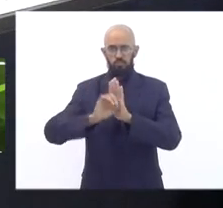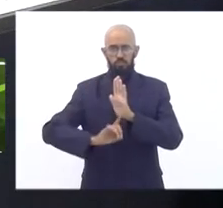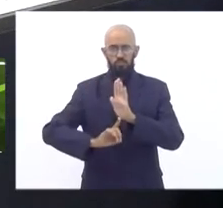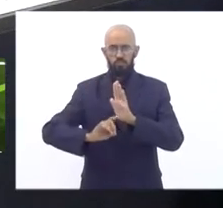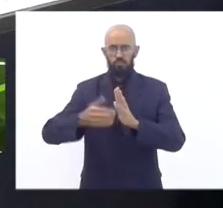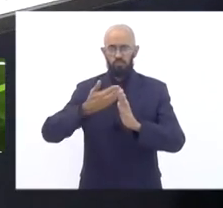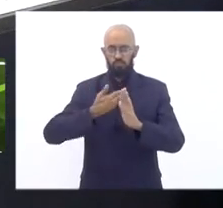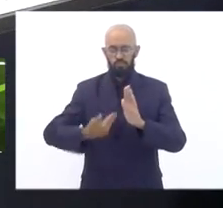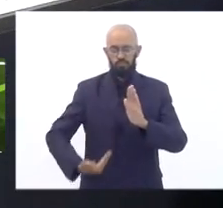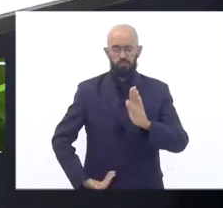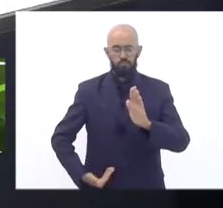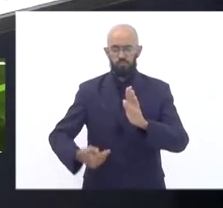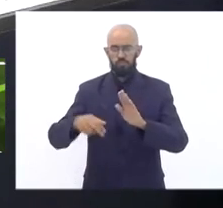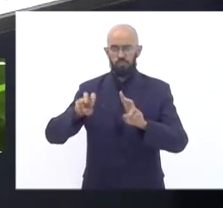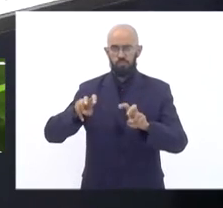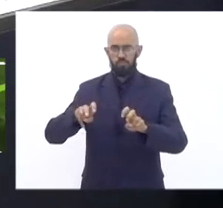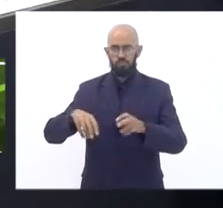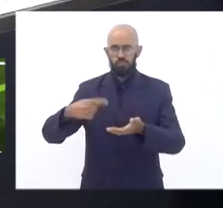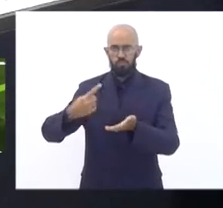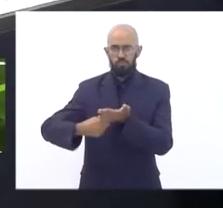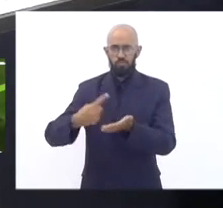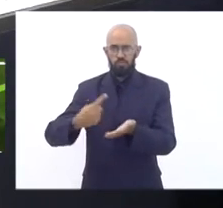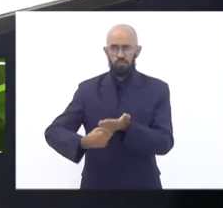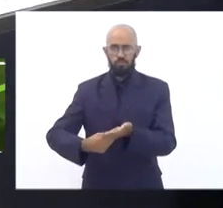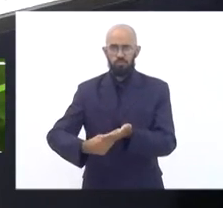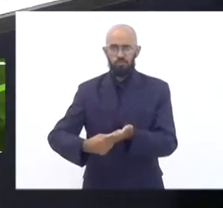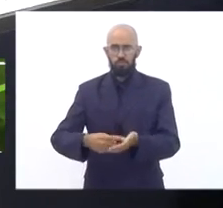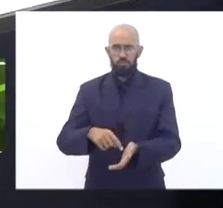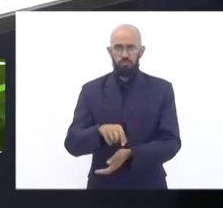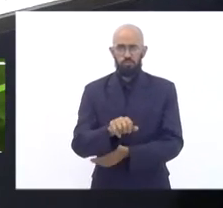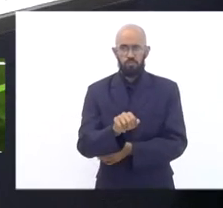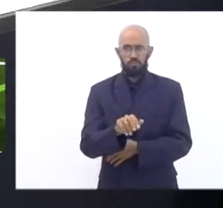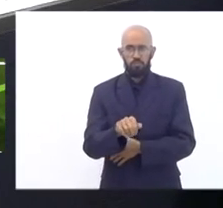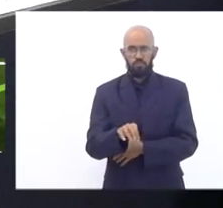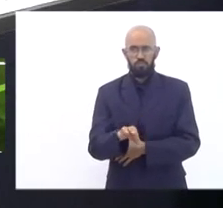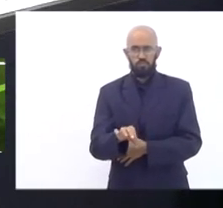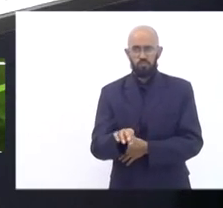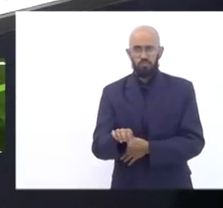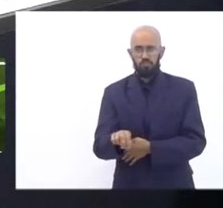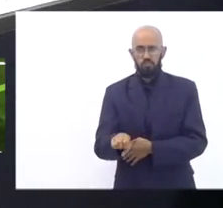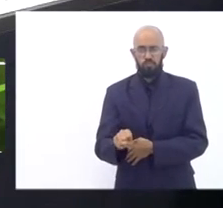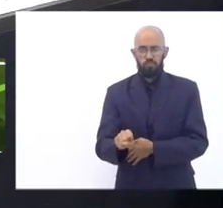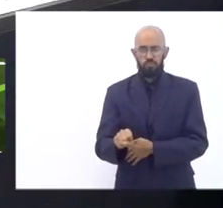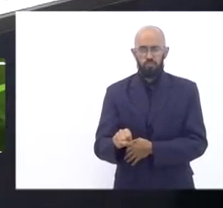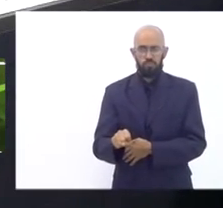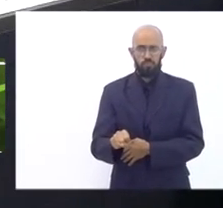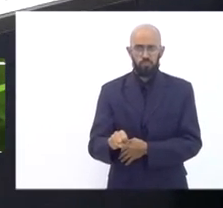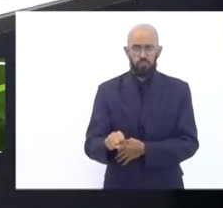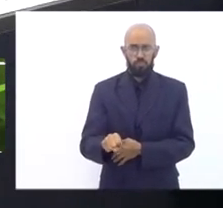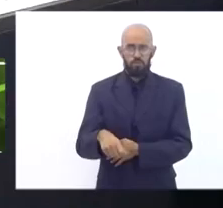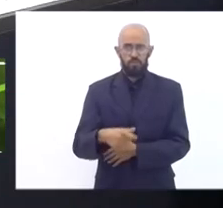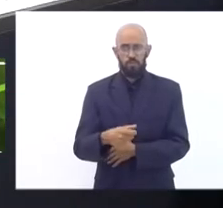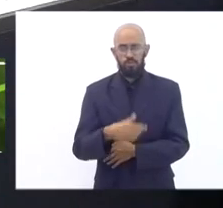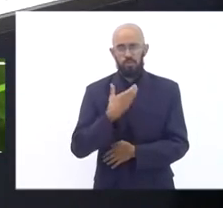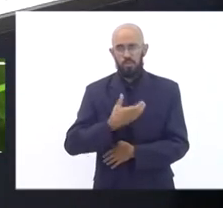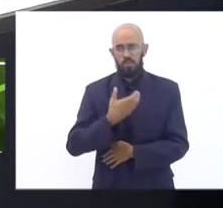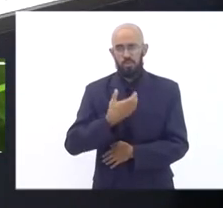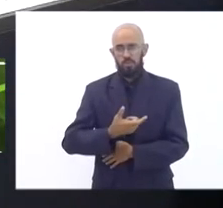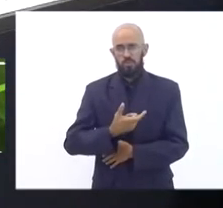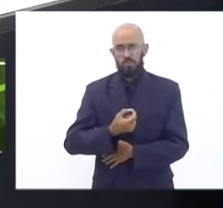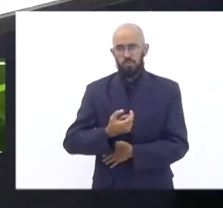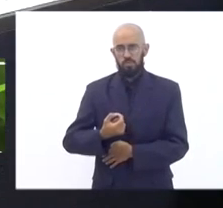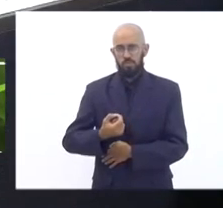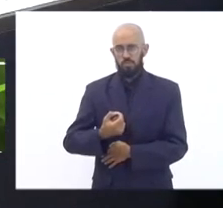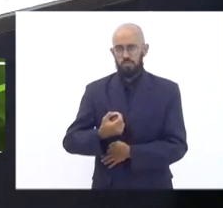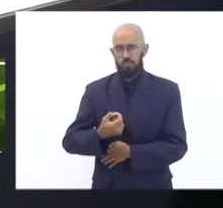Quanto à homologação feita pela Getransp em dezembro de 2020, a secretaria vai recorrer